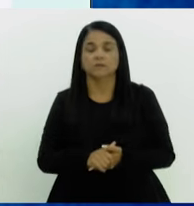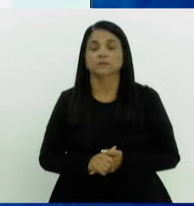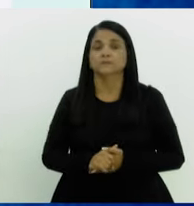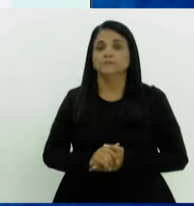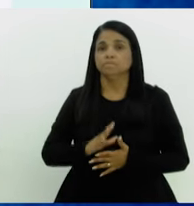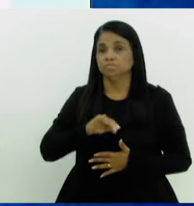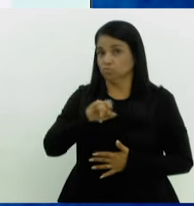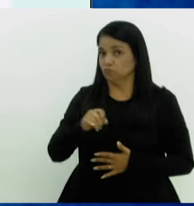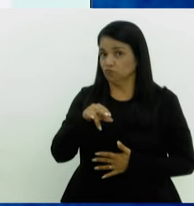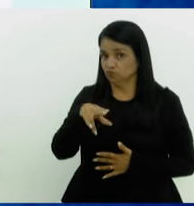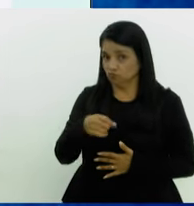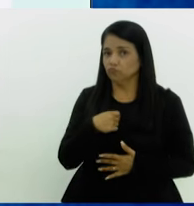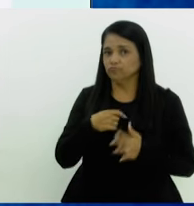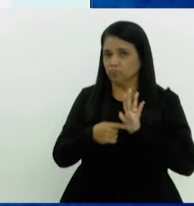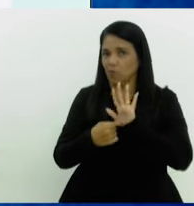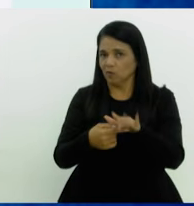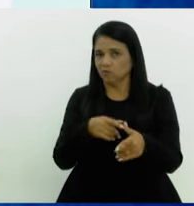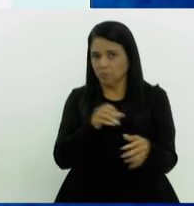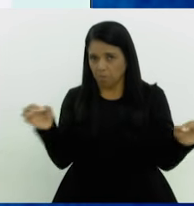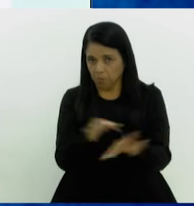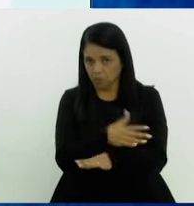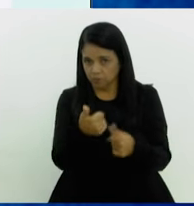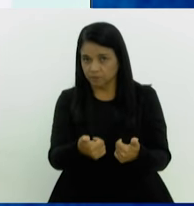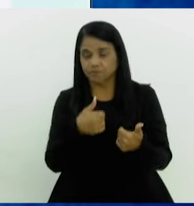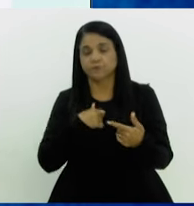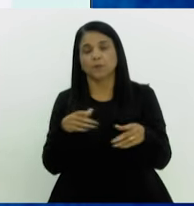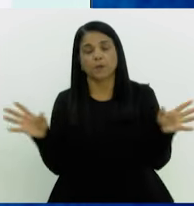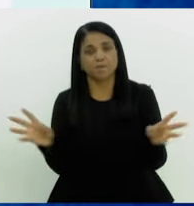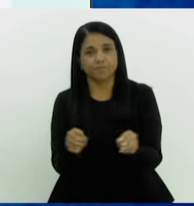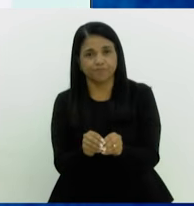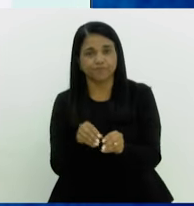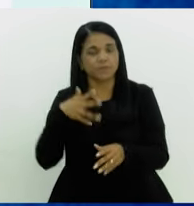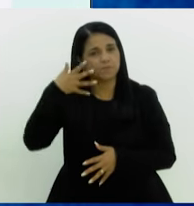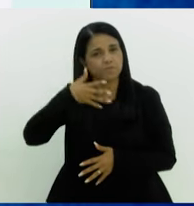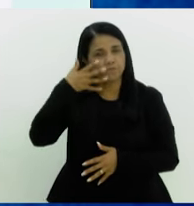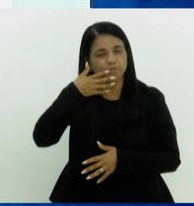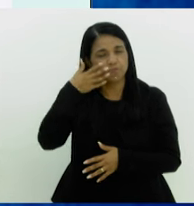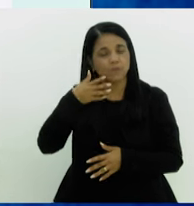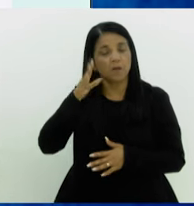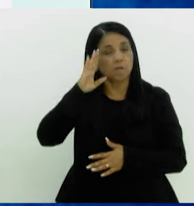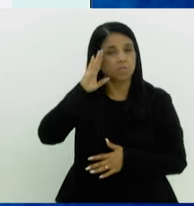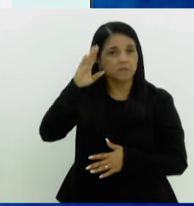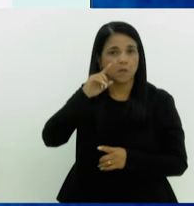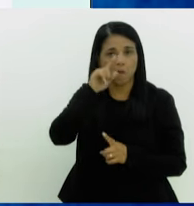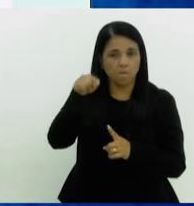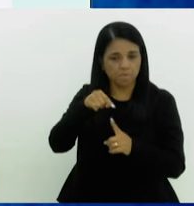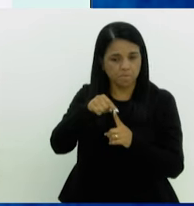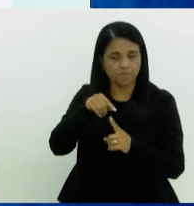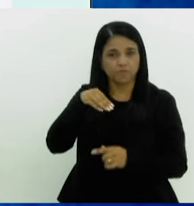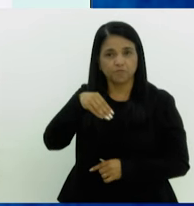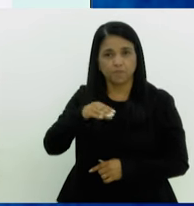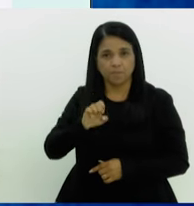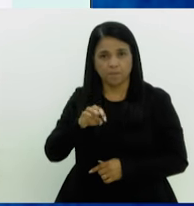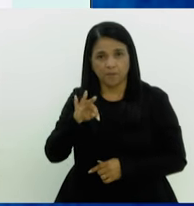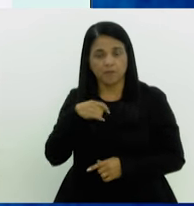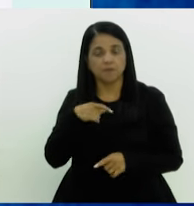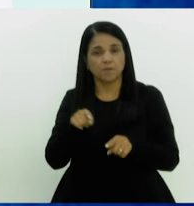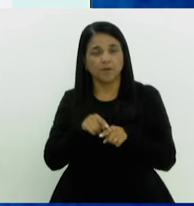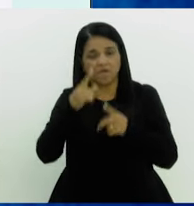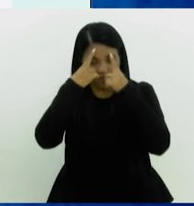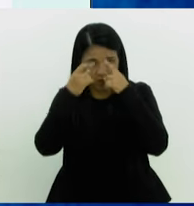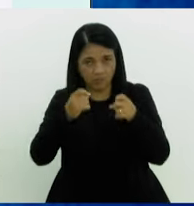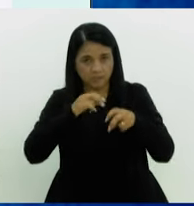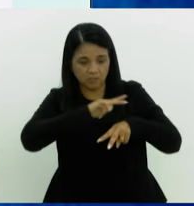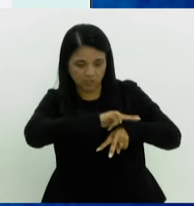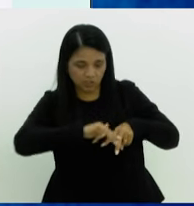fala para para trazer um pilar muito importante que a meta trabalha também a gente falou aqui sobre violência política de gênero